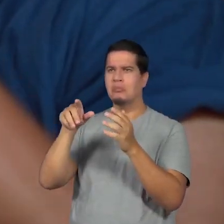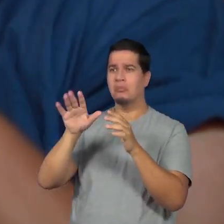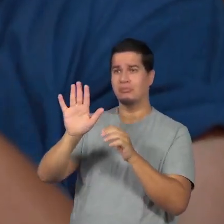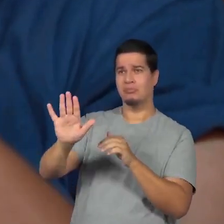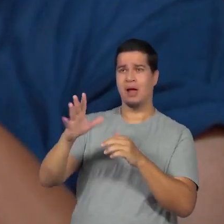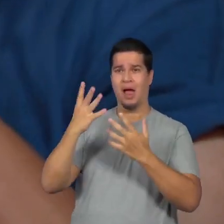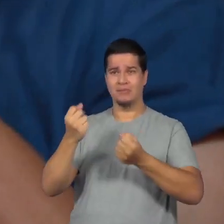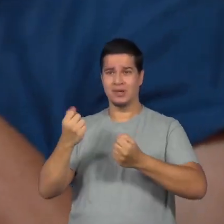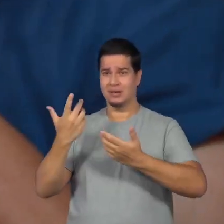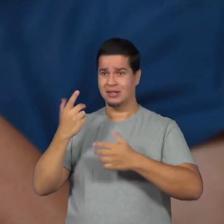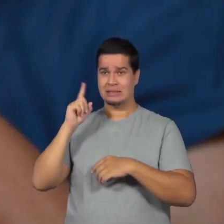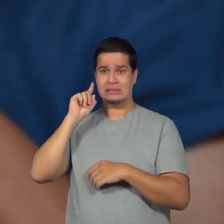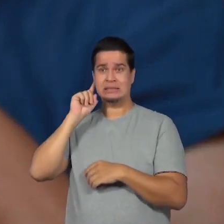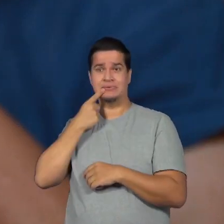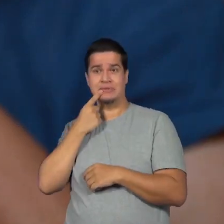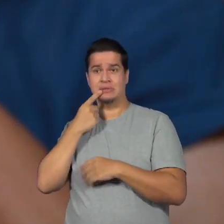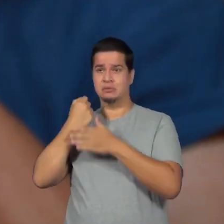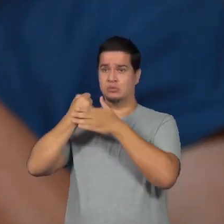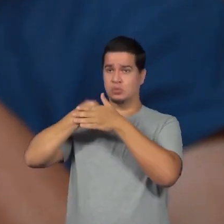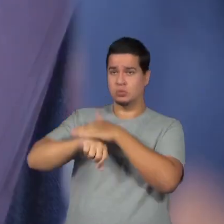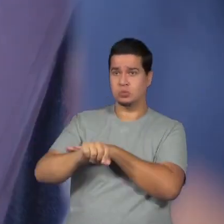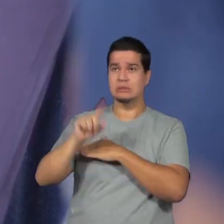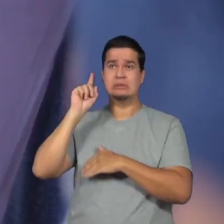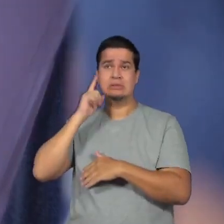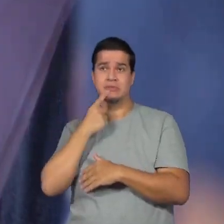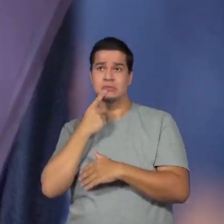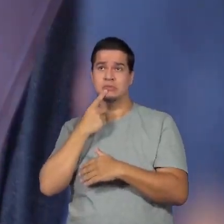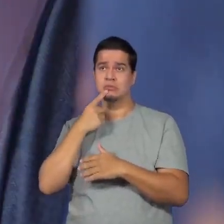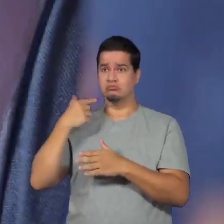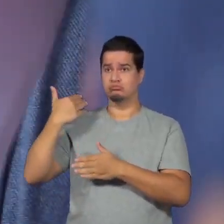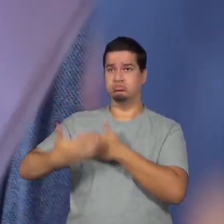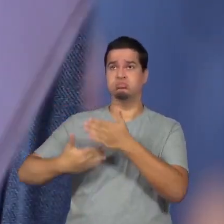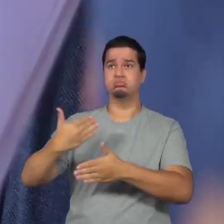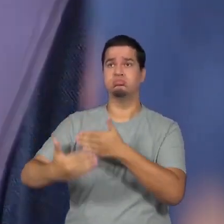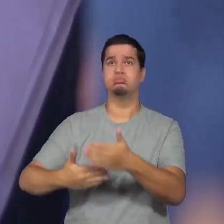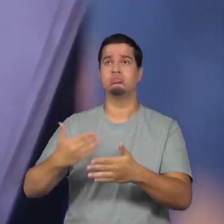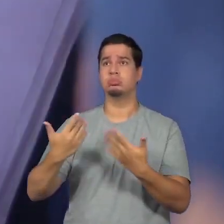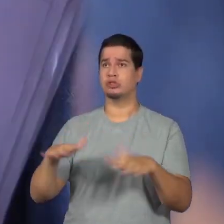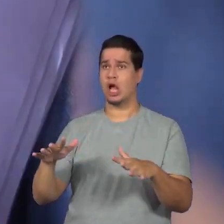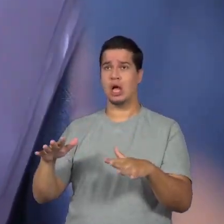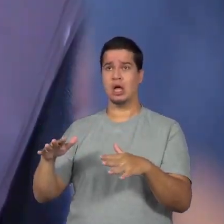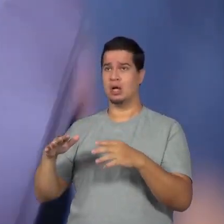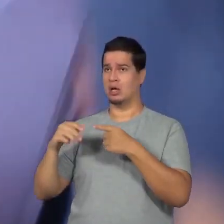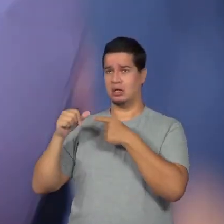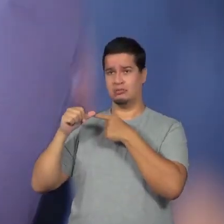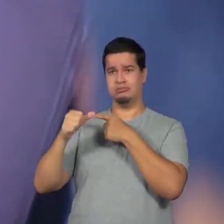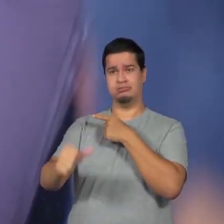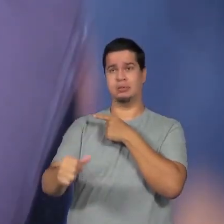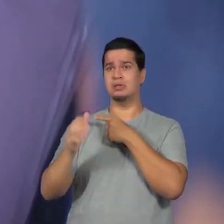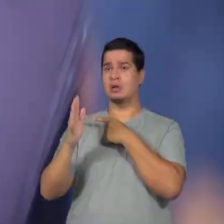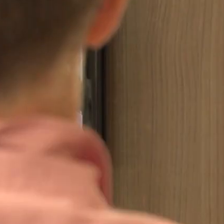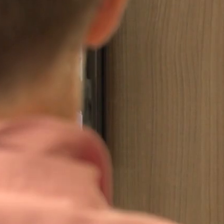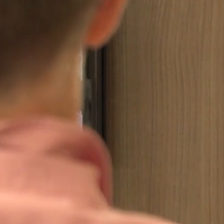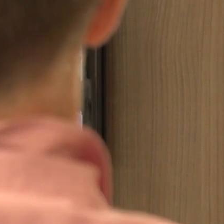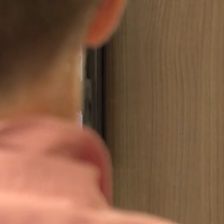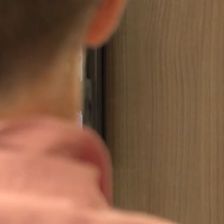aspecto que eu acho que é interessante destacar dessas comunidades, e que também é muito importante a gente conhecer,